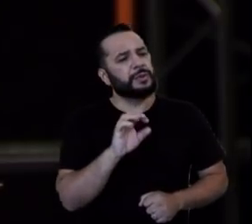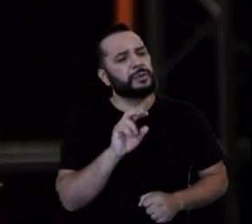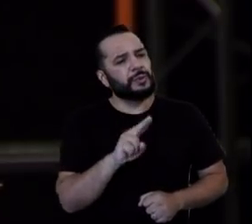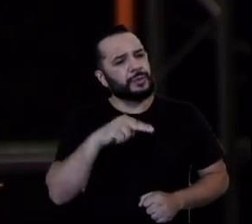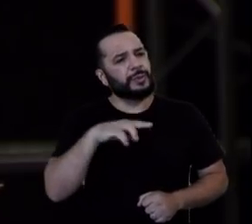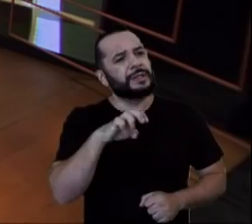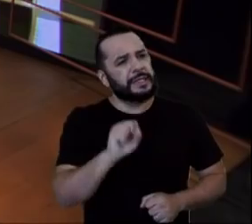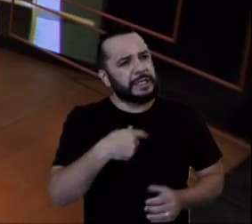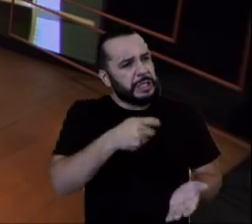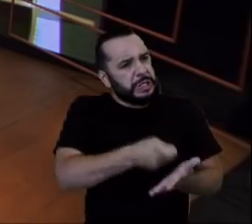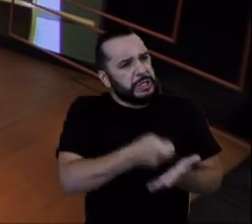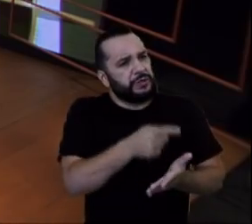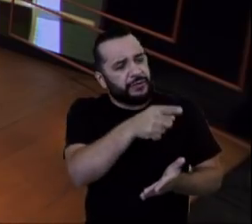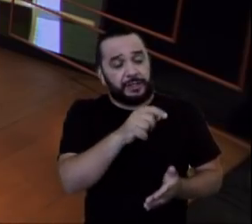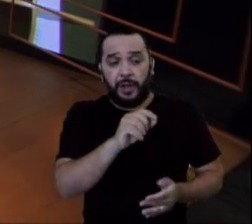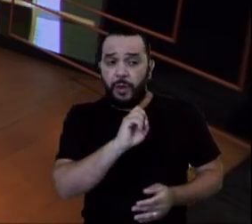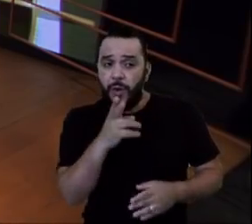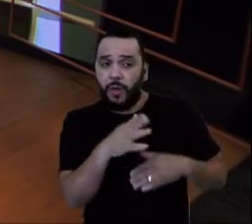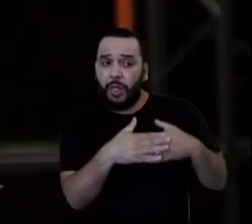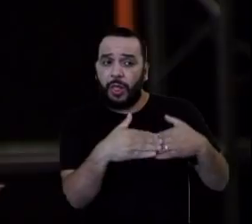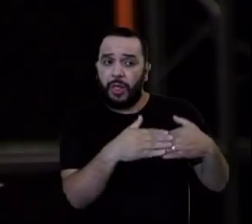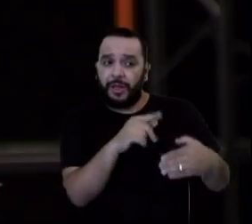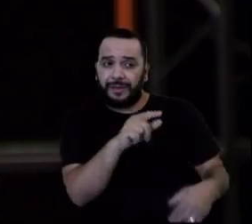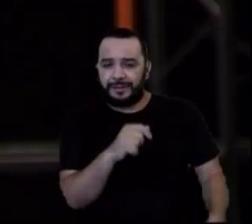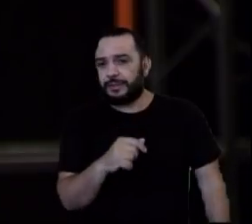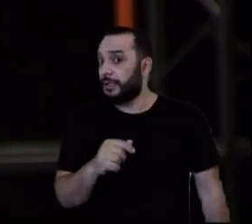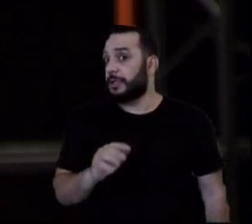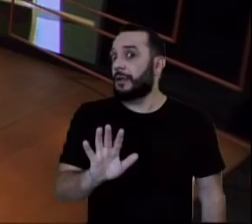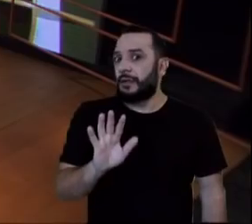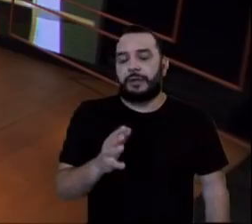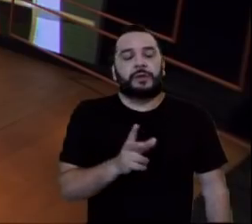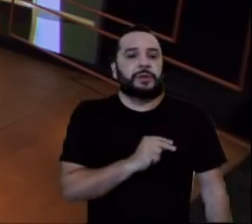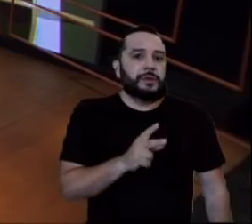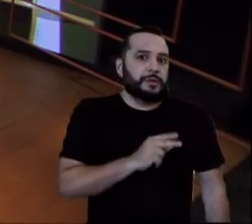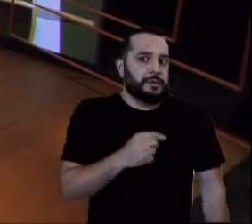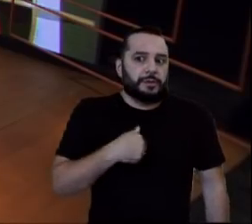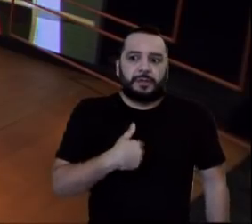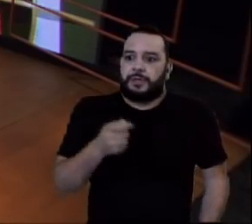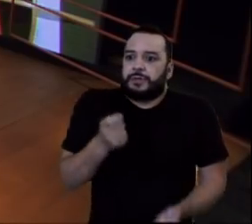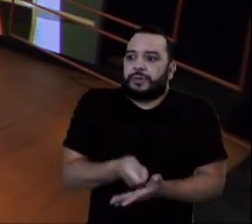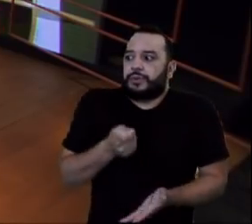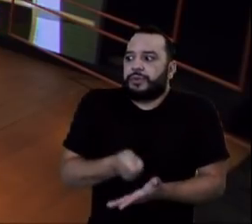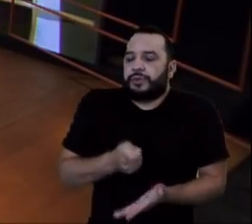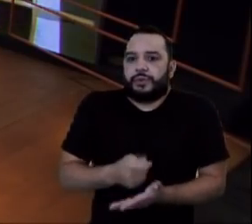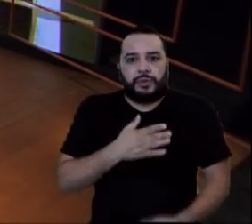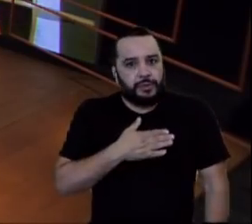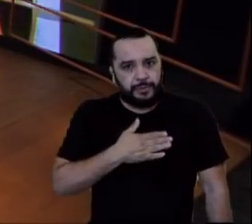muito exigente com você ou ele pegava leve, hein? Nossa, não, foi muito exigente.